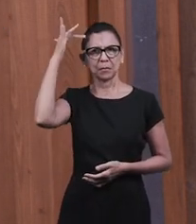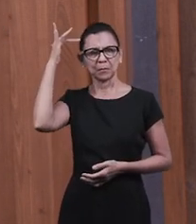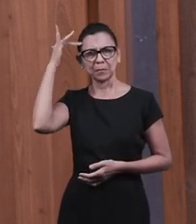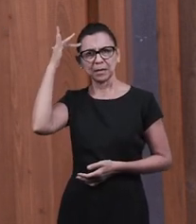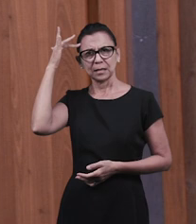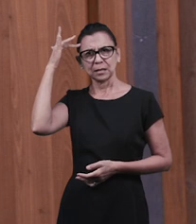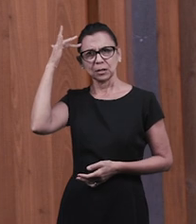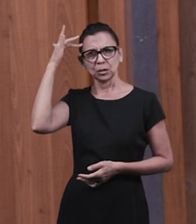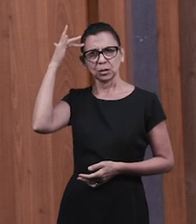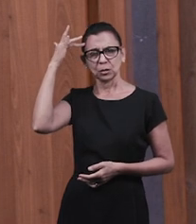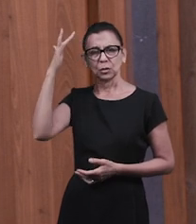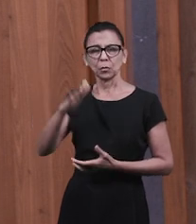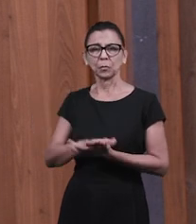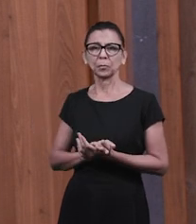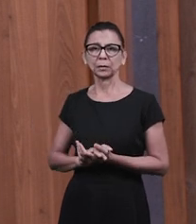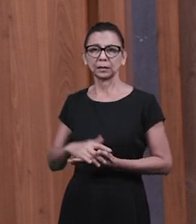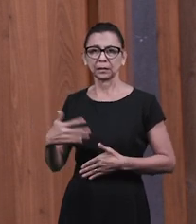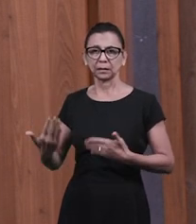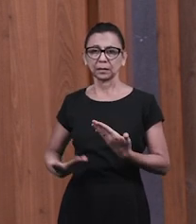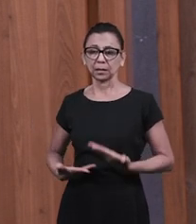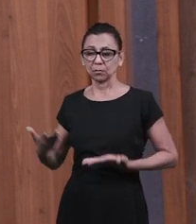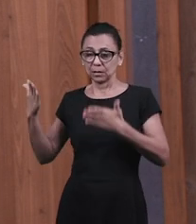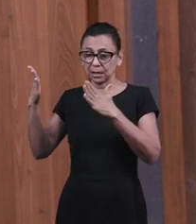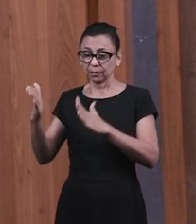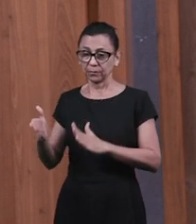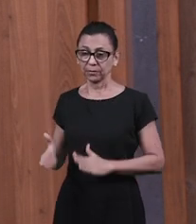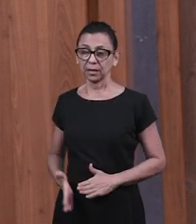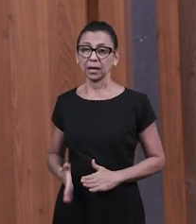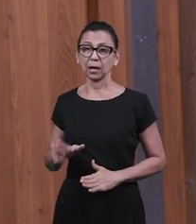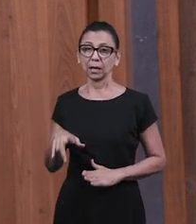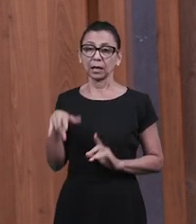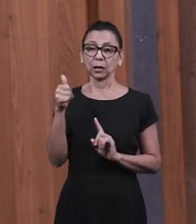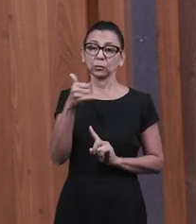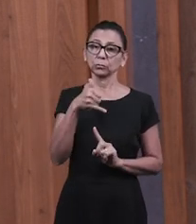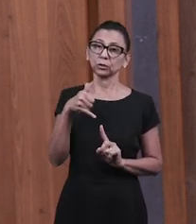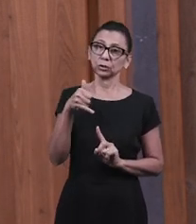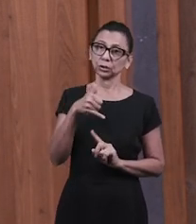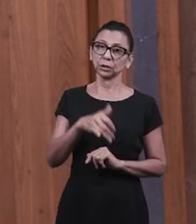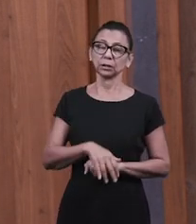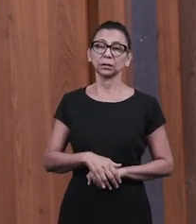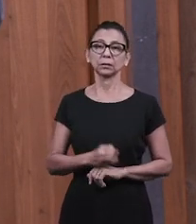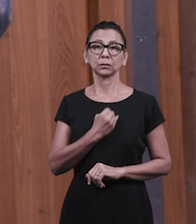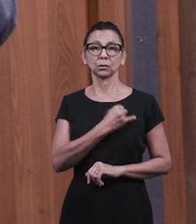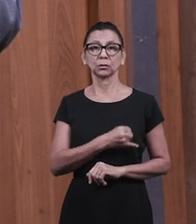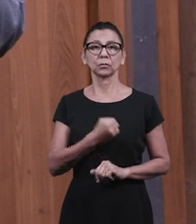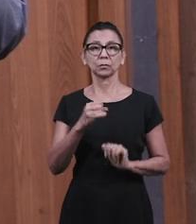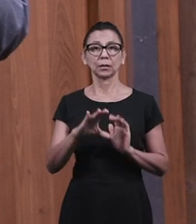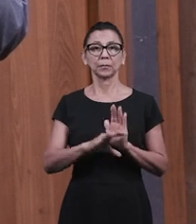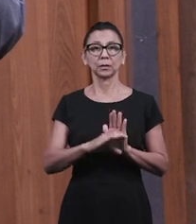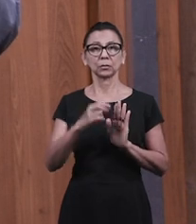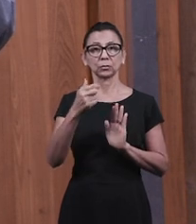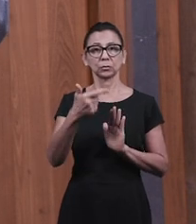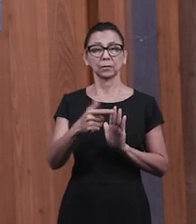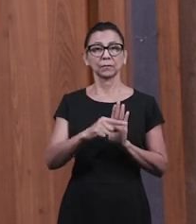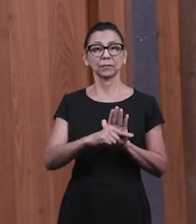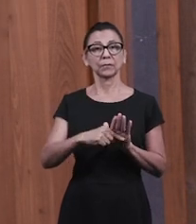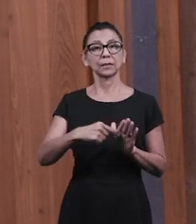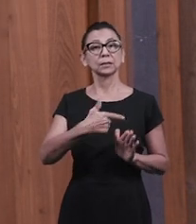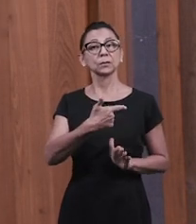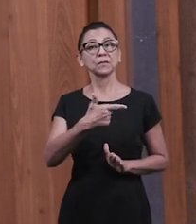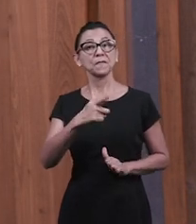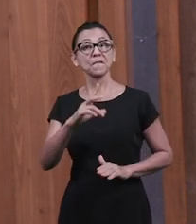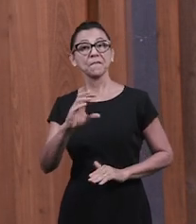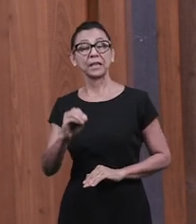a unção do Santo, na expressão usada no texto 1 João, capítulo 2, verso 20. Ou